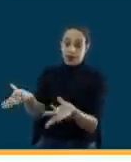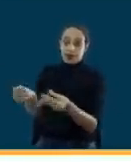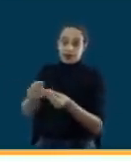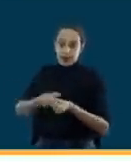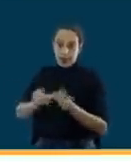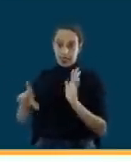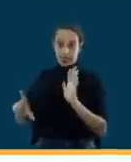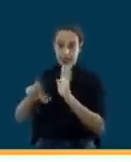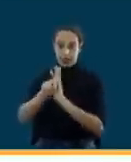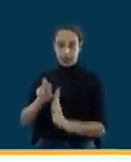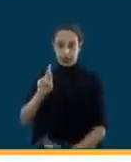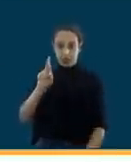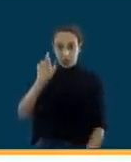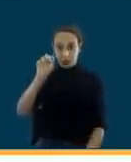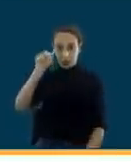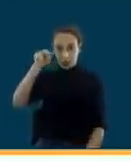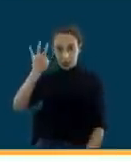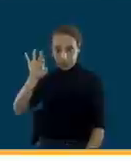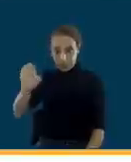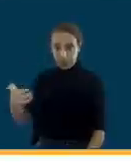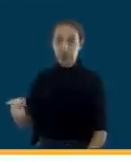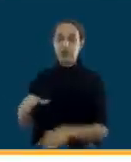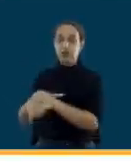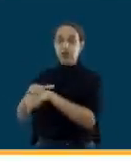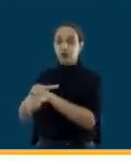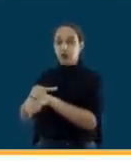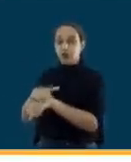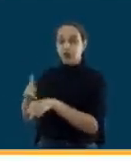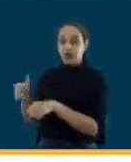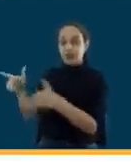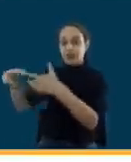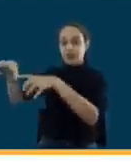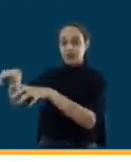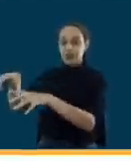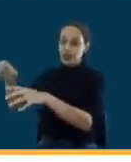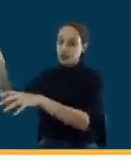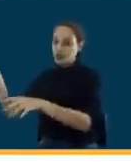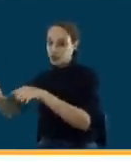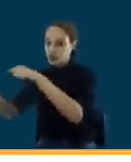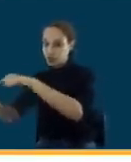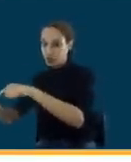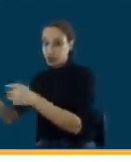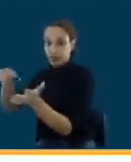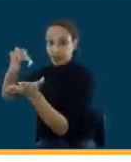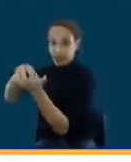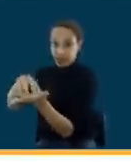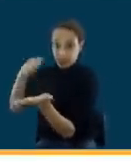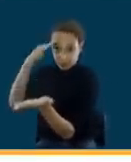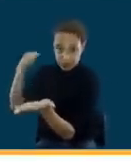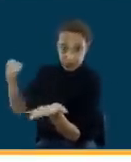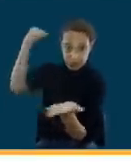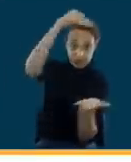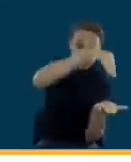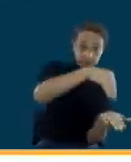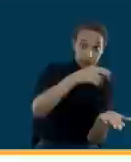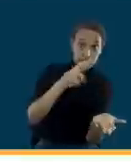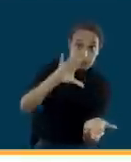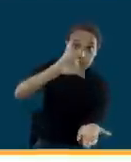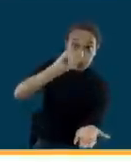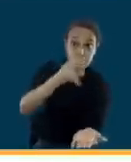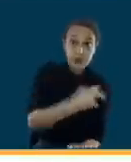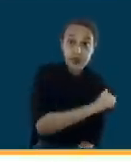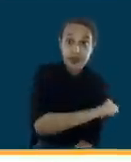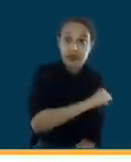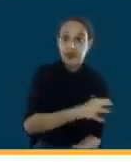o diretor de uma empresa, de uma mineradora, cuja sede fica no Rio de Janeiro, para que ela faça uma prestação de contas para a Lei Rouanet,